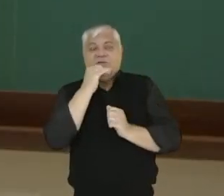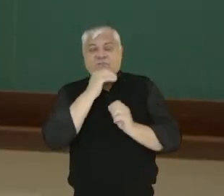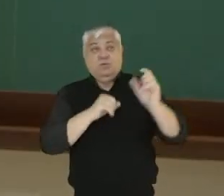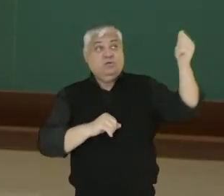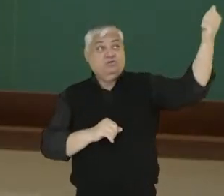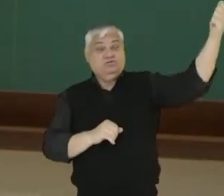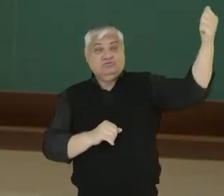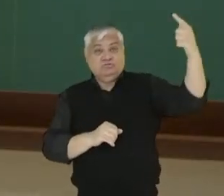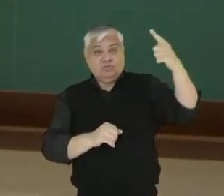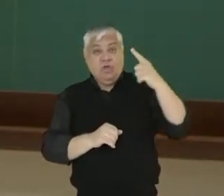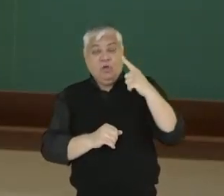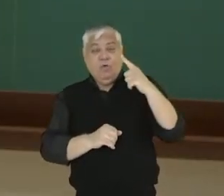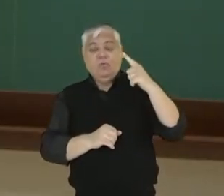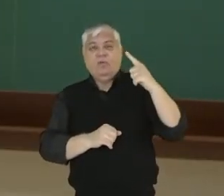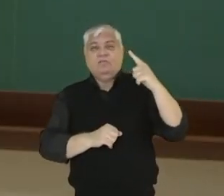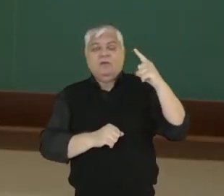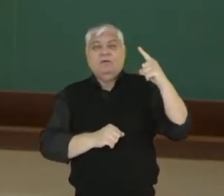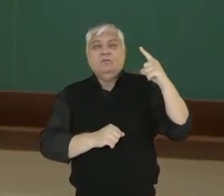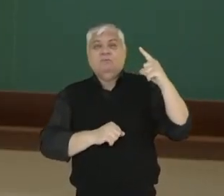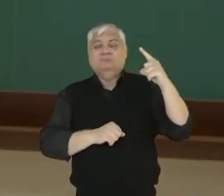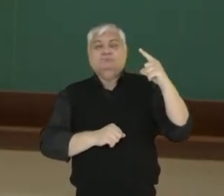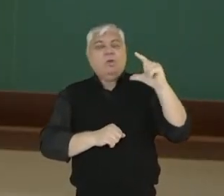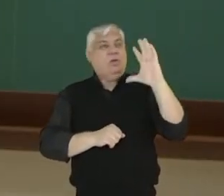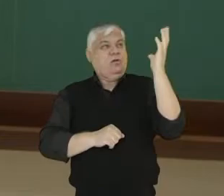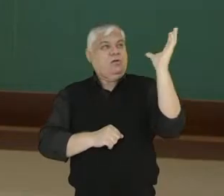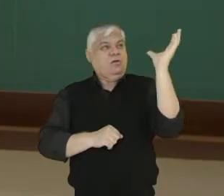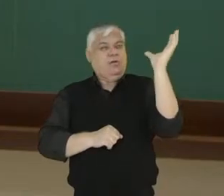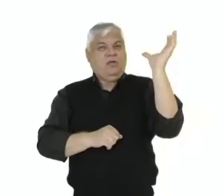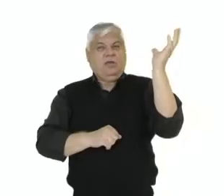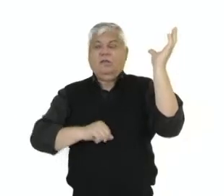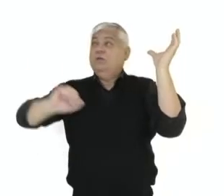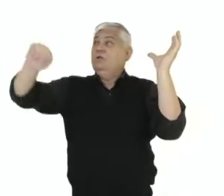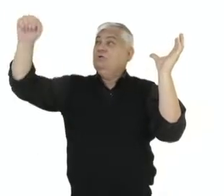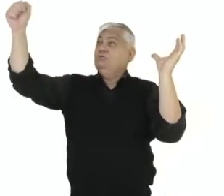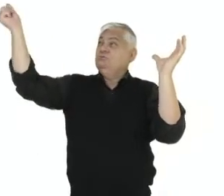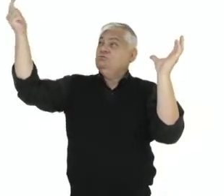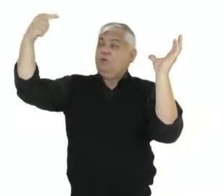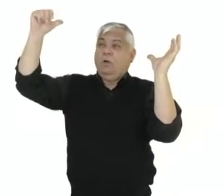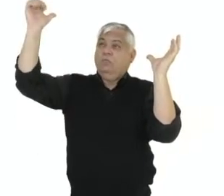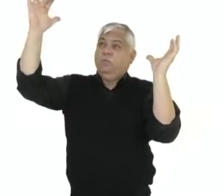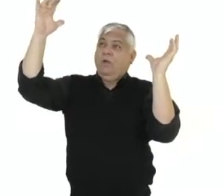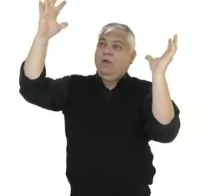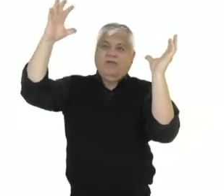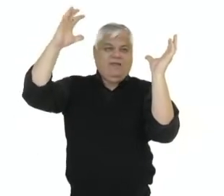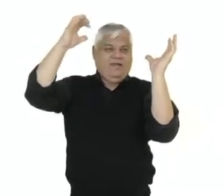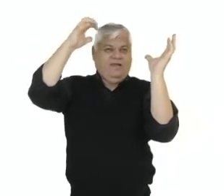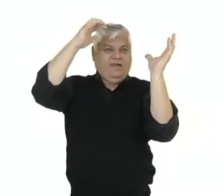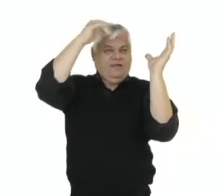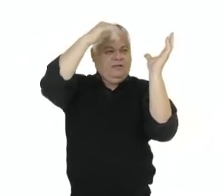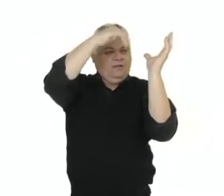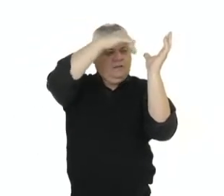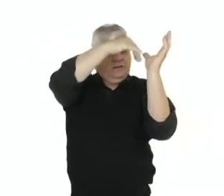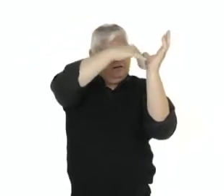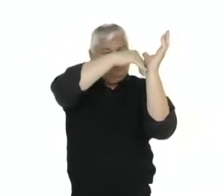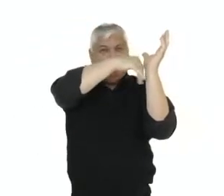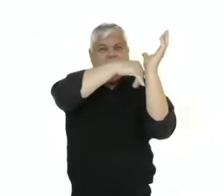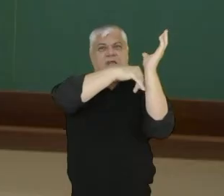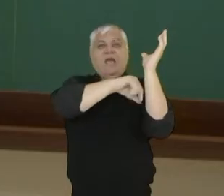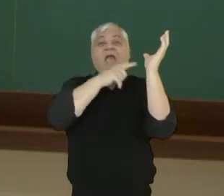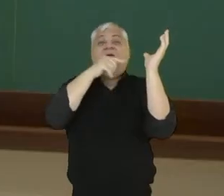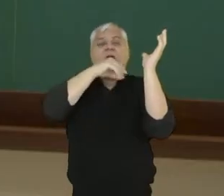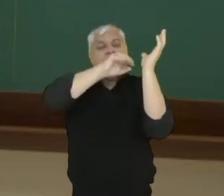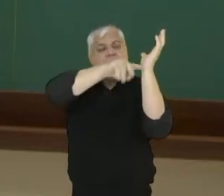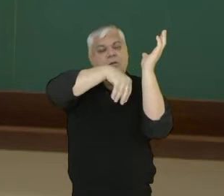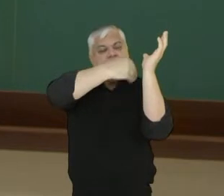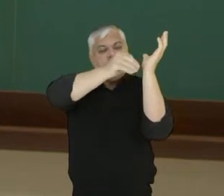luz sol, vem aqui junto com o dióxido de carbono e a água, essa energia, ela, junto com o processo de fotossíntese, que não é muito